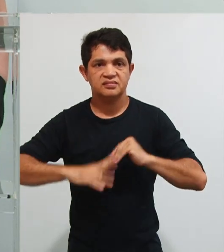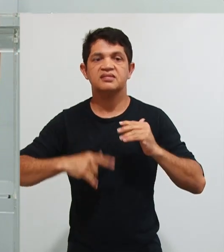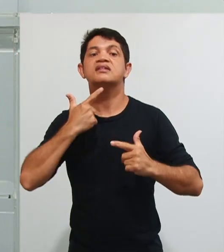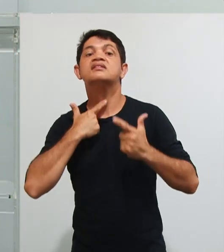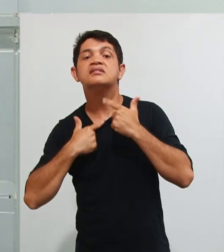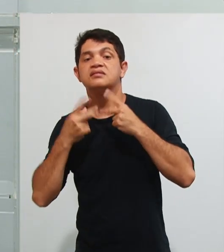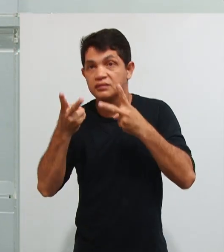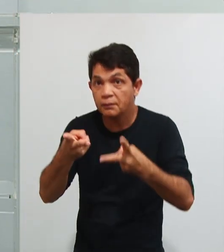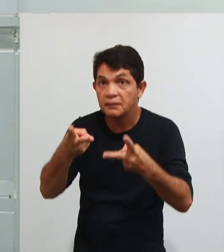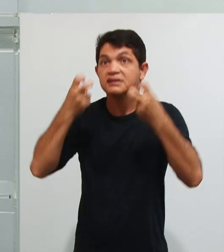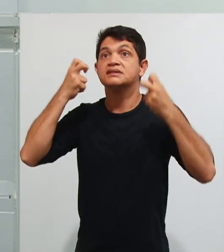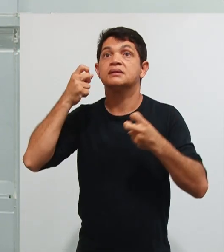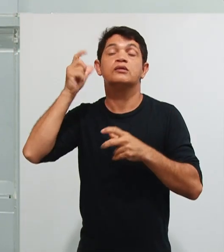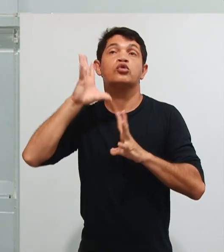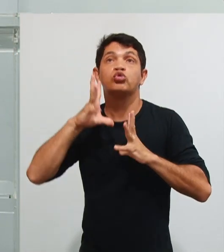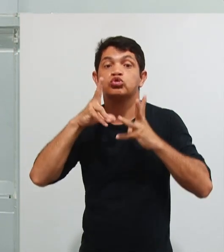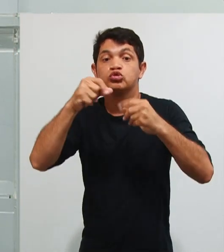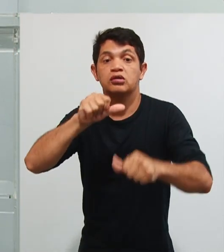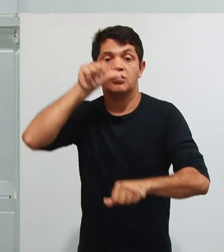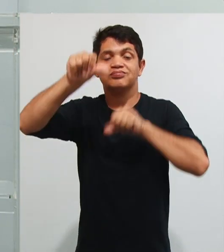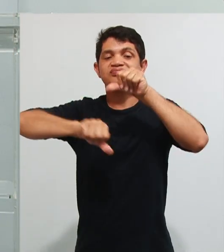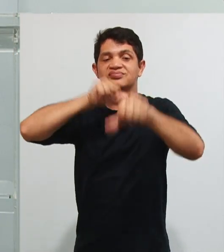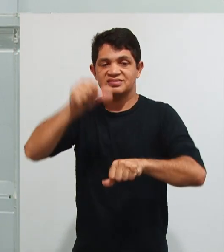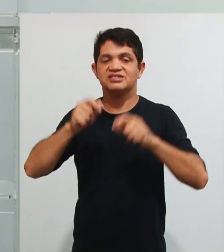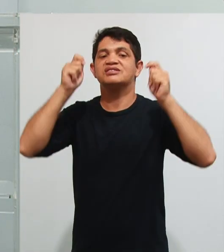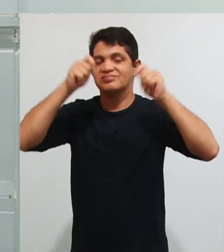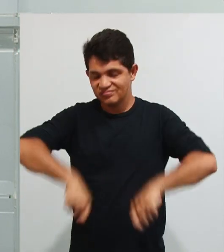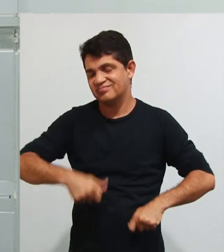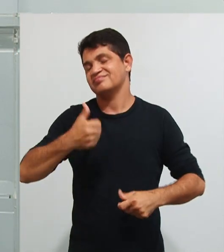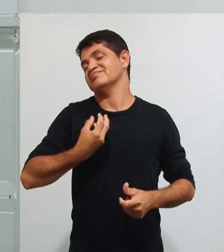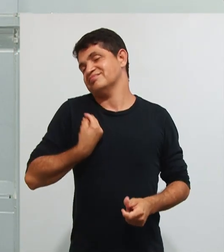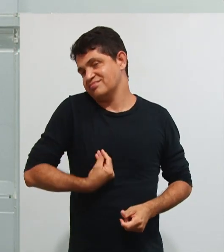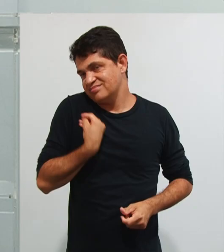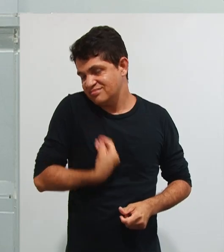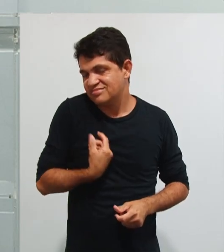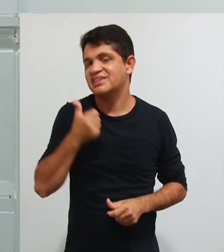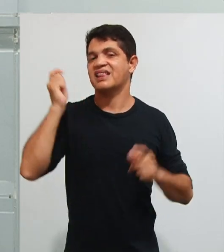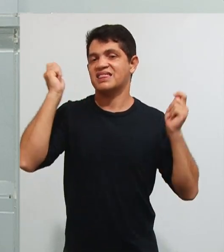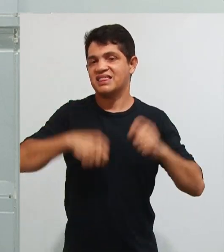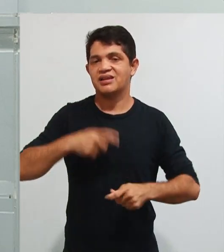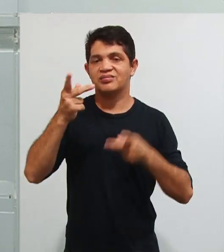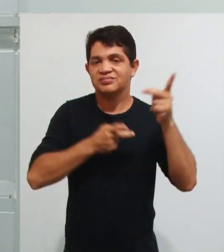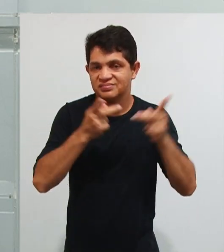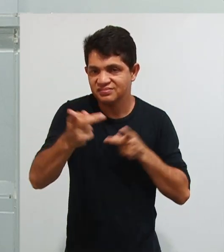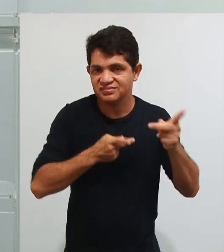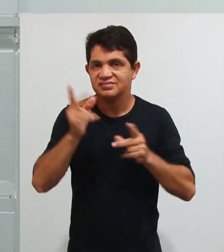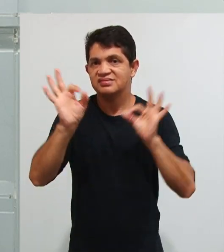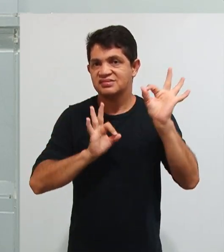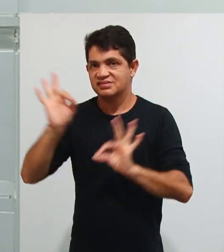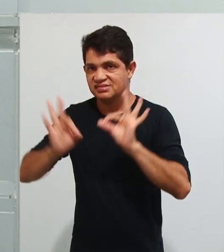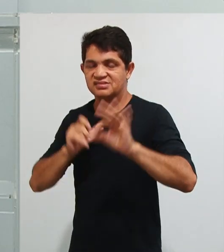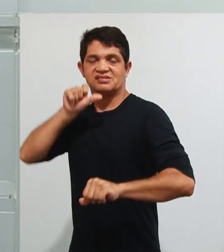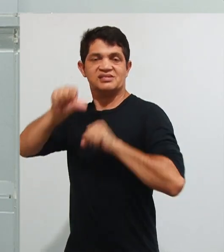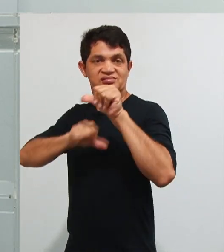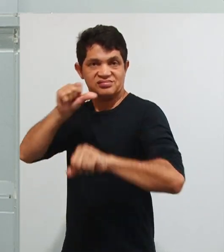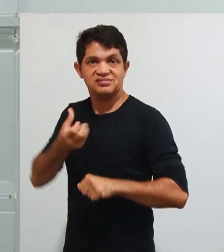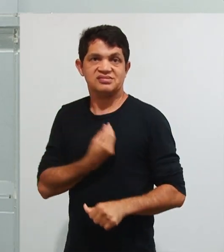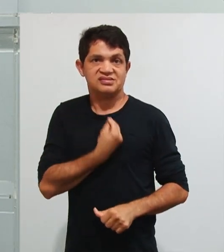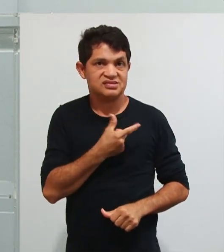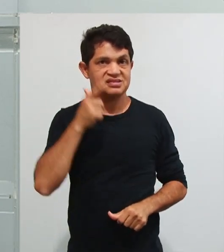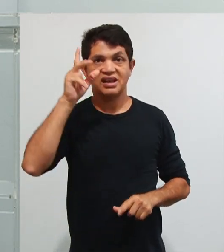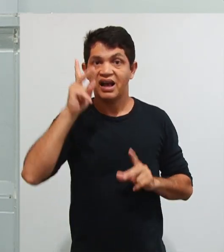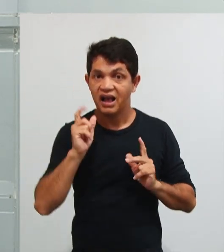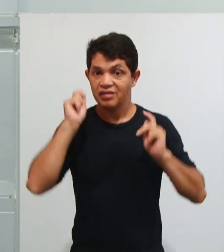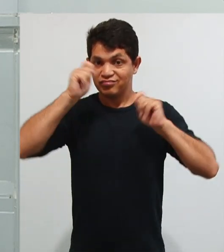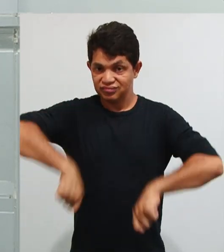que toda e qualquer mudança exige um planejamento para ainda, através das